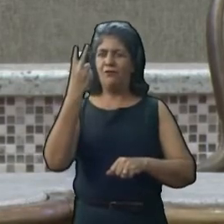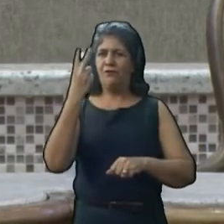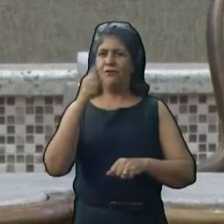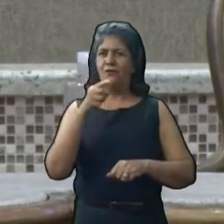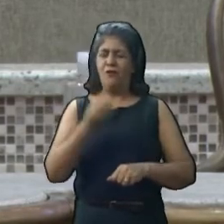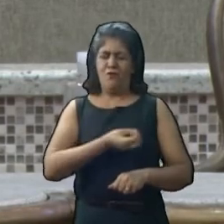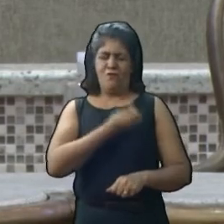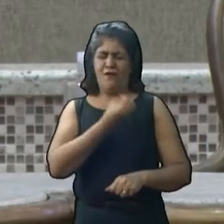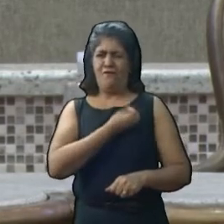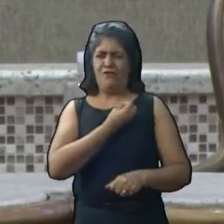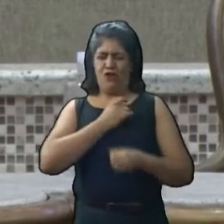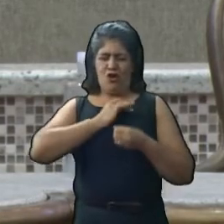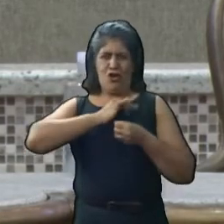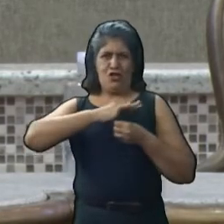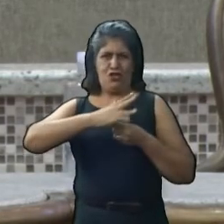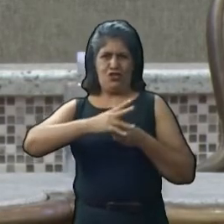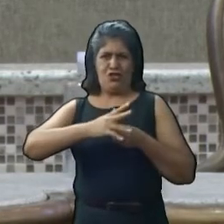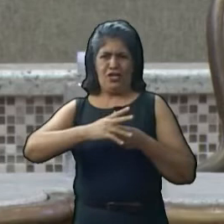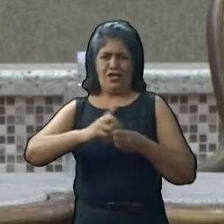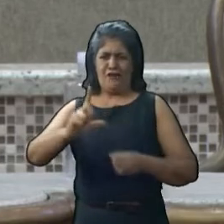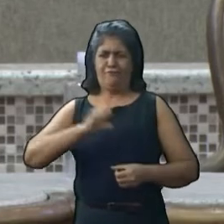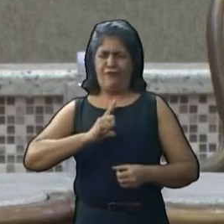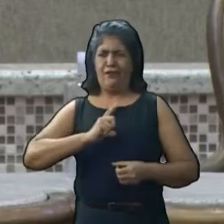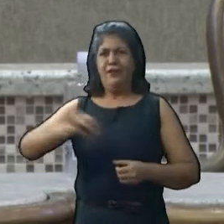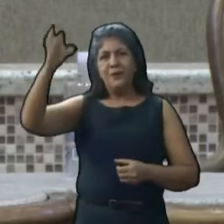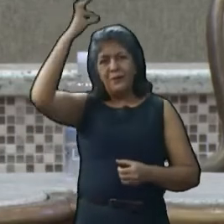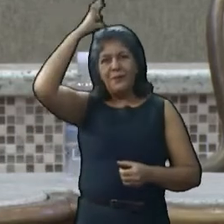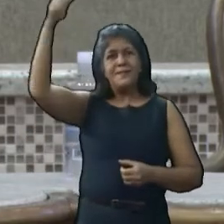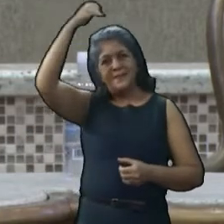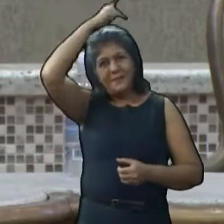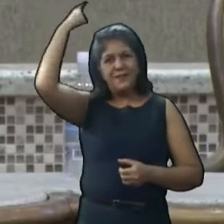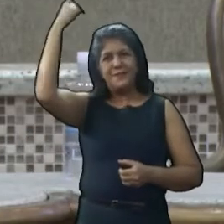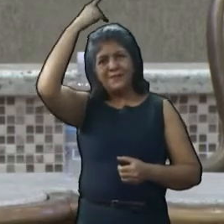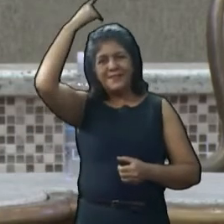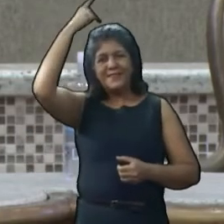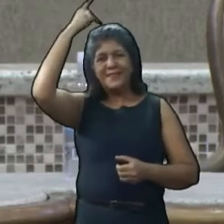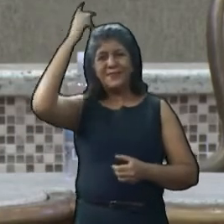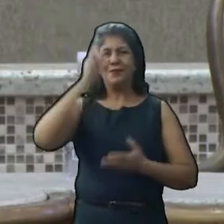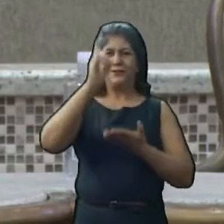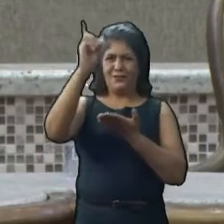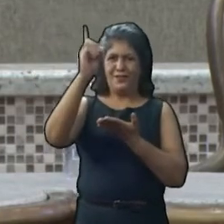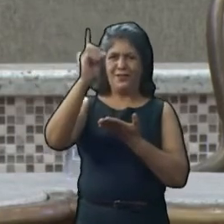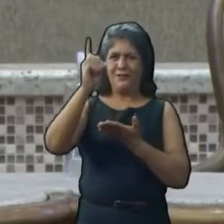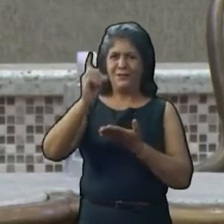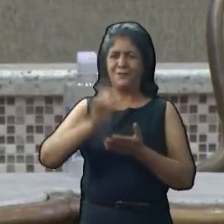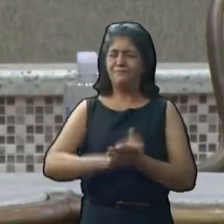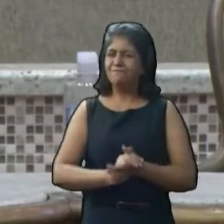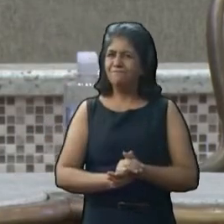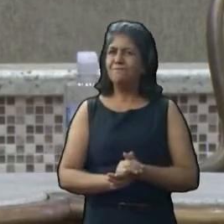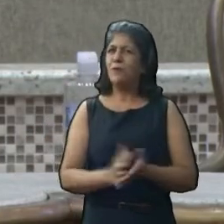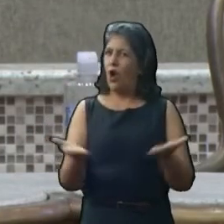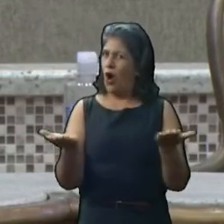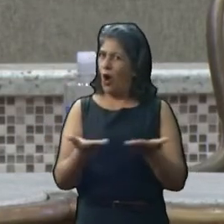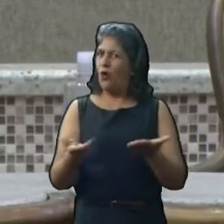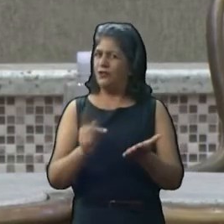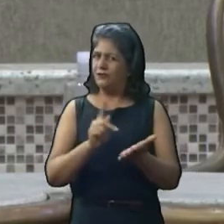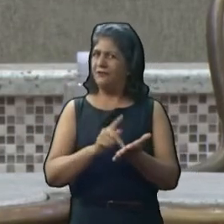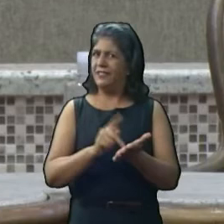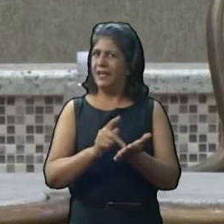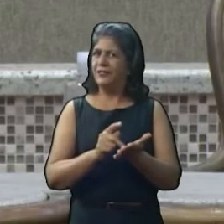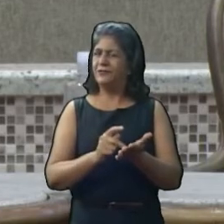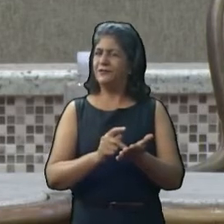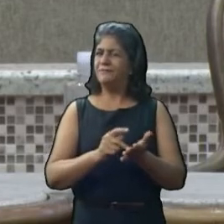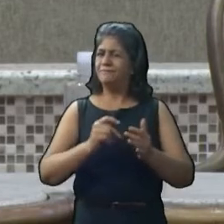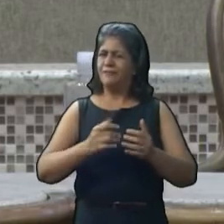possuída pelo espírito santo de deus é exatamente esse o desafio